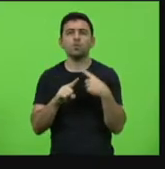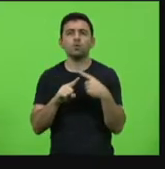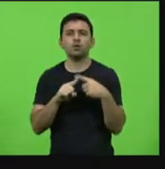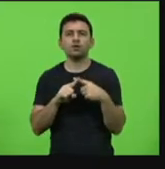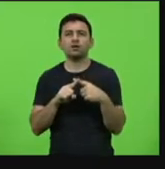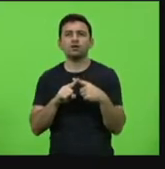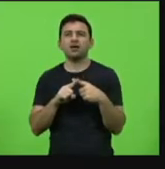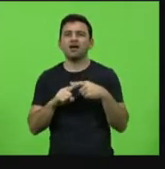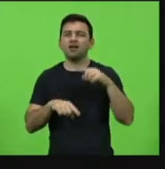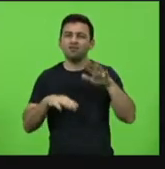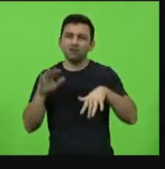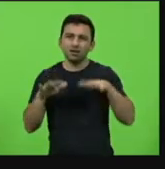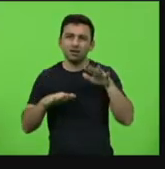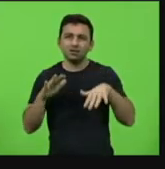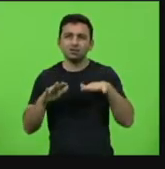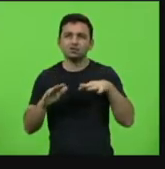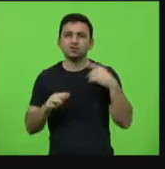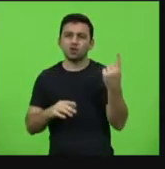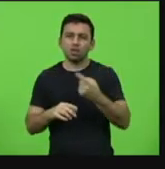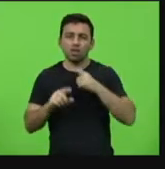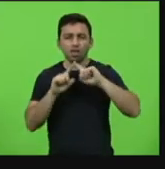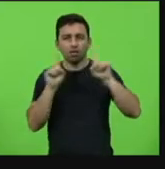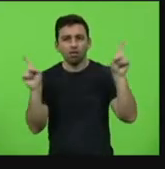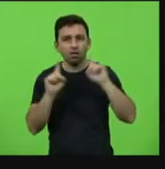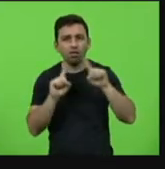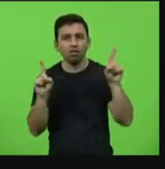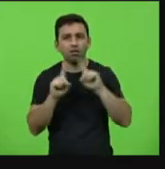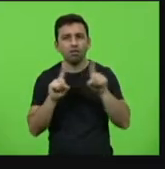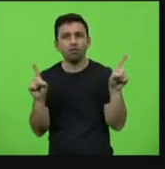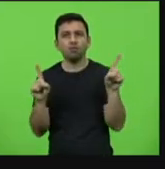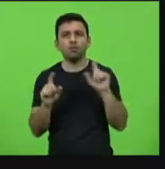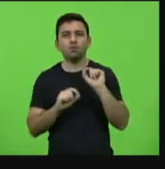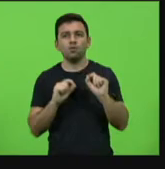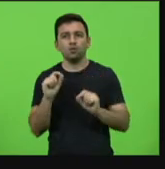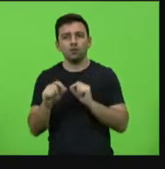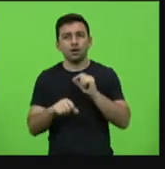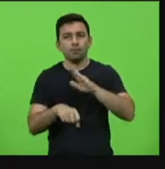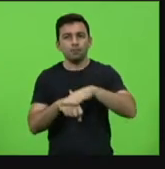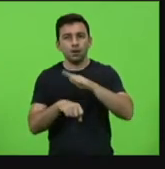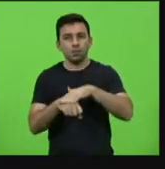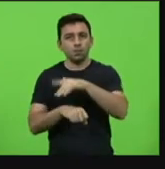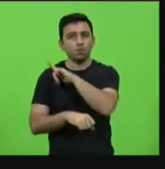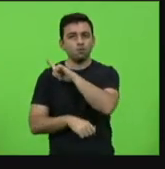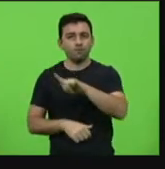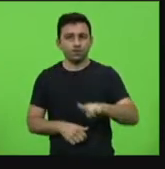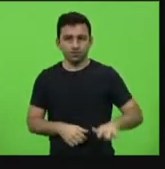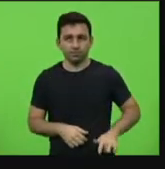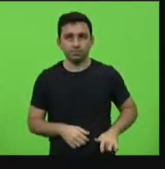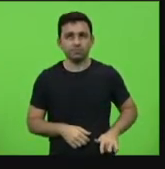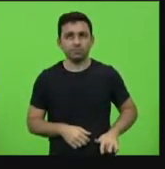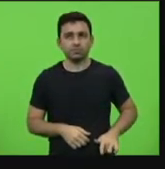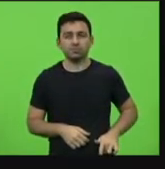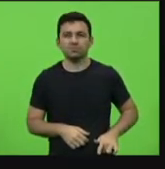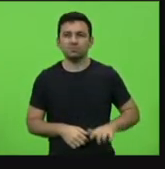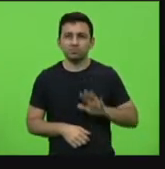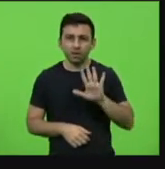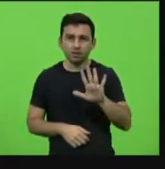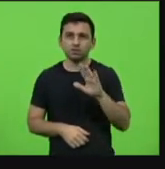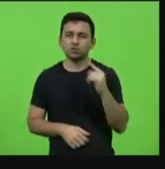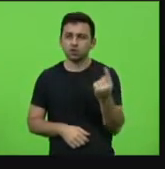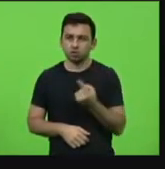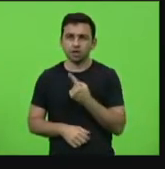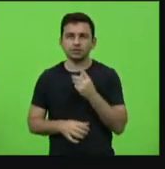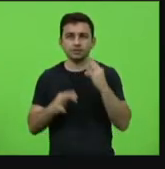por vezes, nós criticamos muito a atuação do governo do Estado, mas nós temos que, com